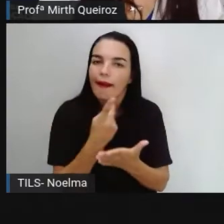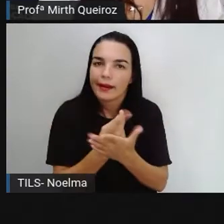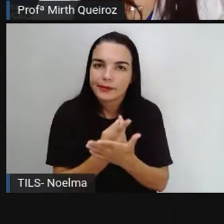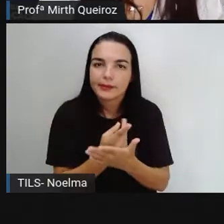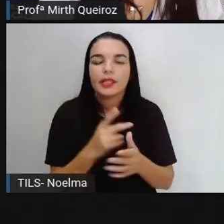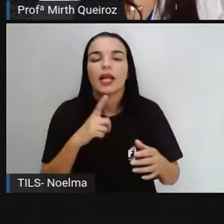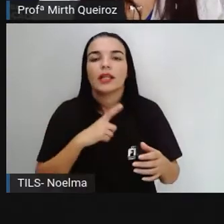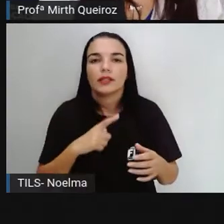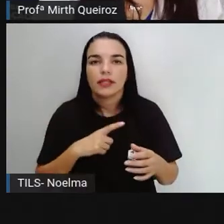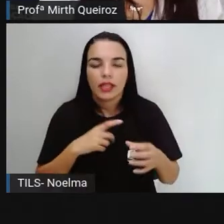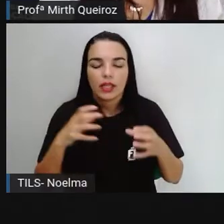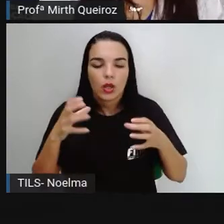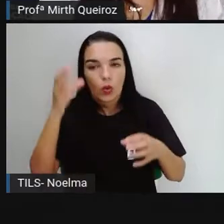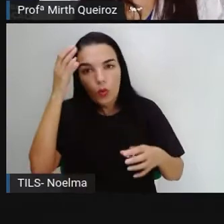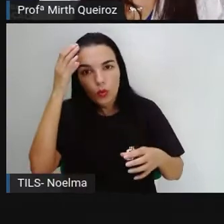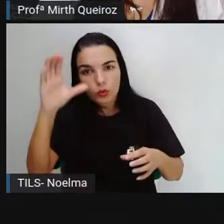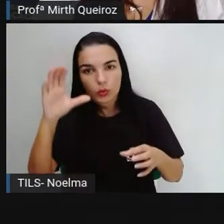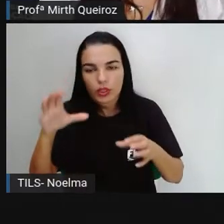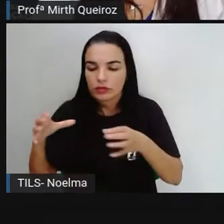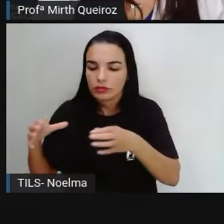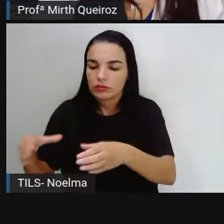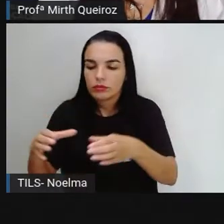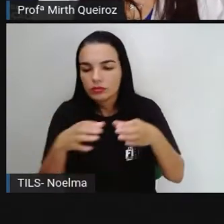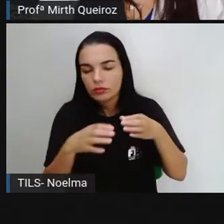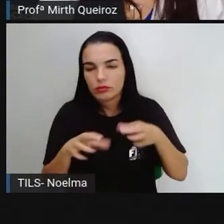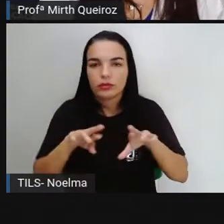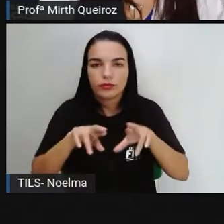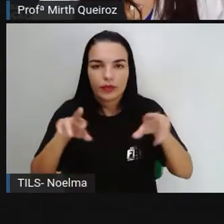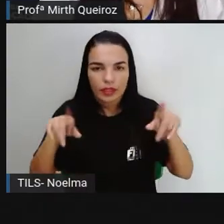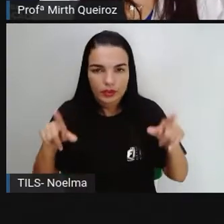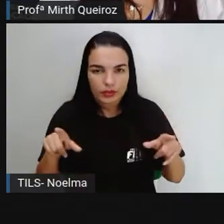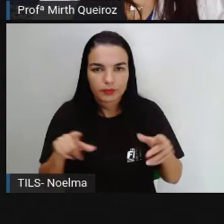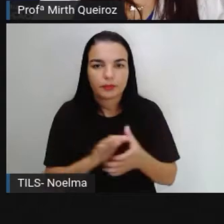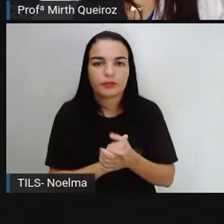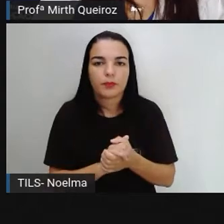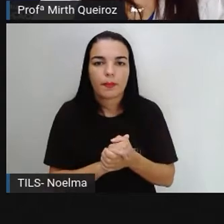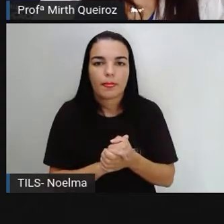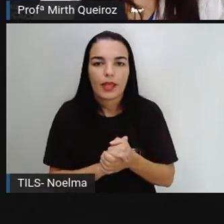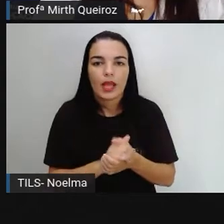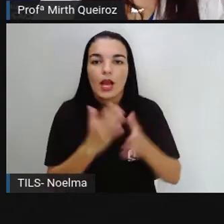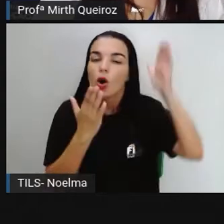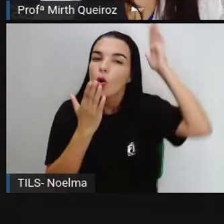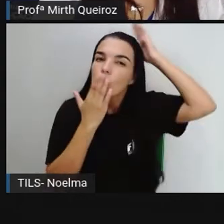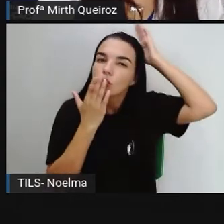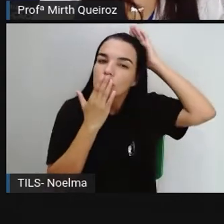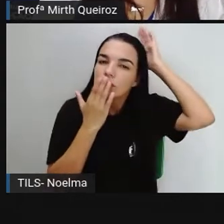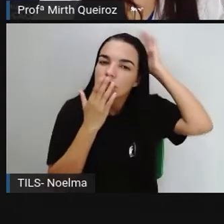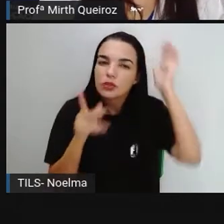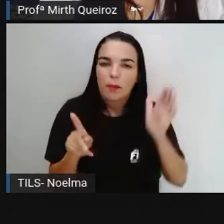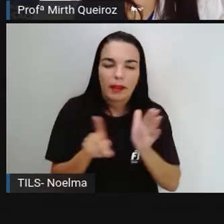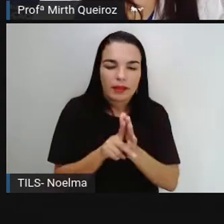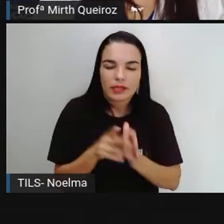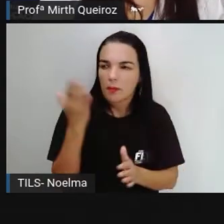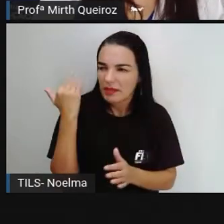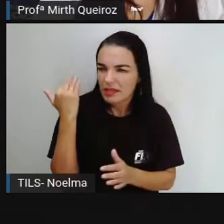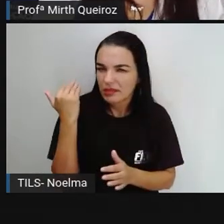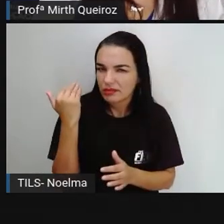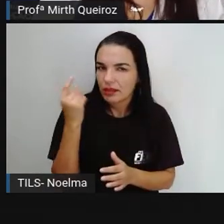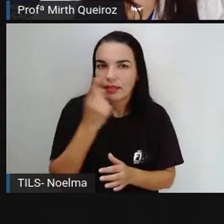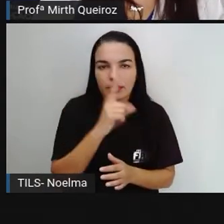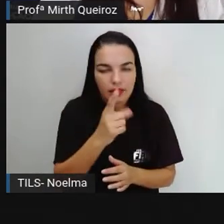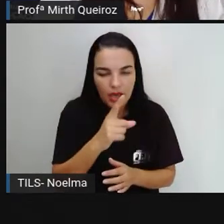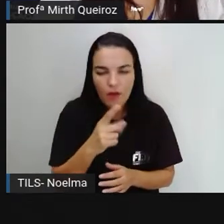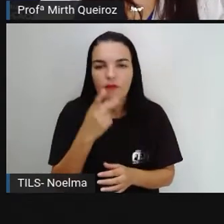de 1500, culturas congeladas. Os índios pertencem ao passado, e não é. Existe o índio no presente também,